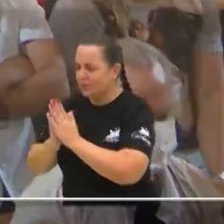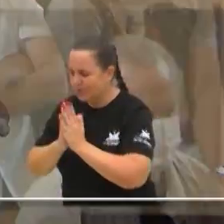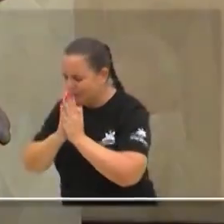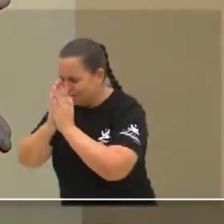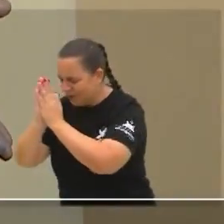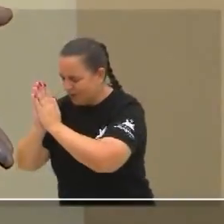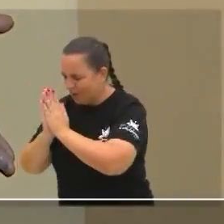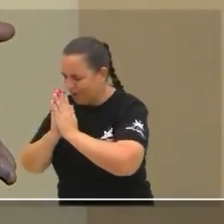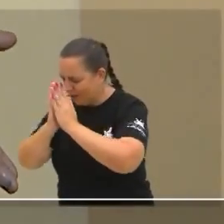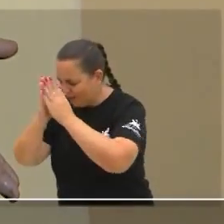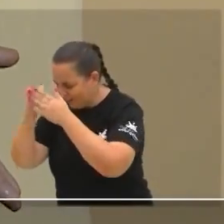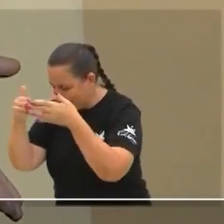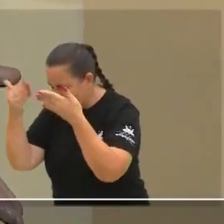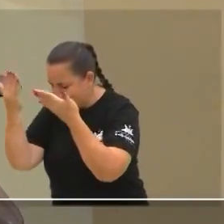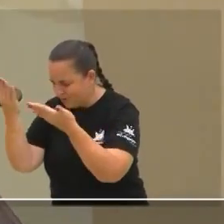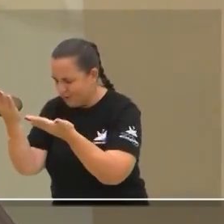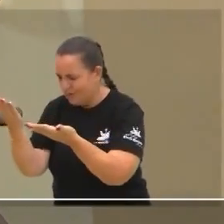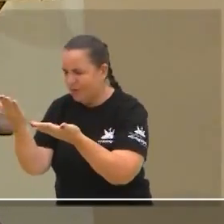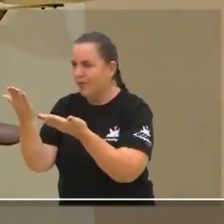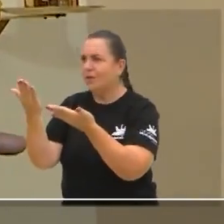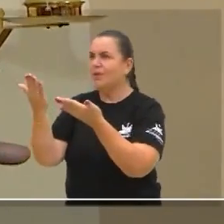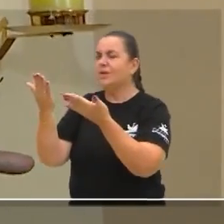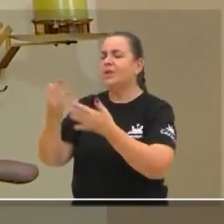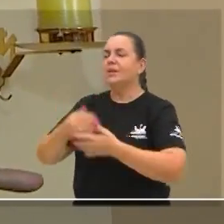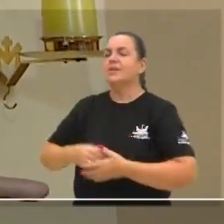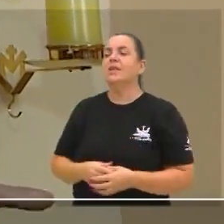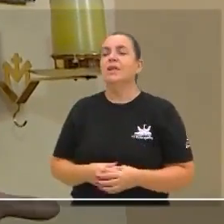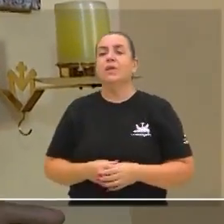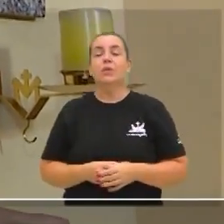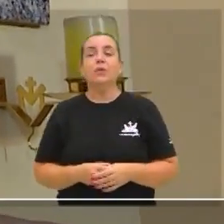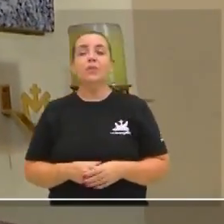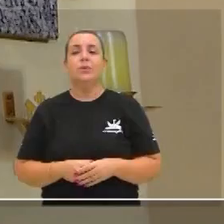hão de adorar-vos, ó